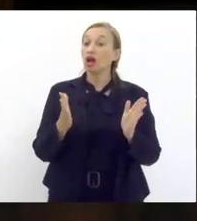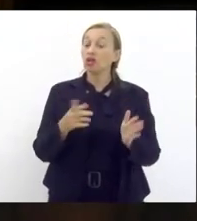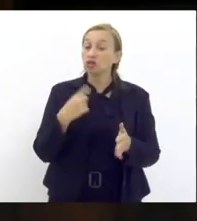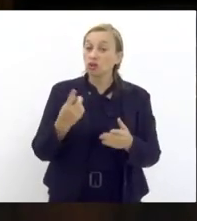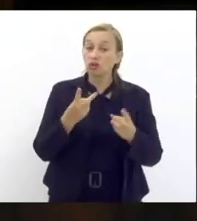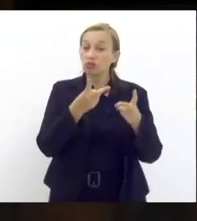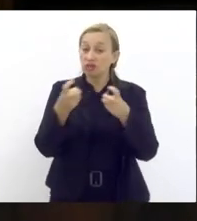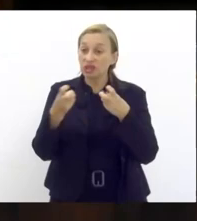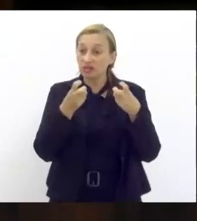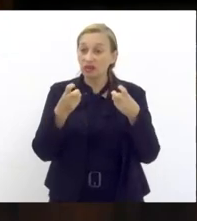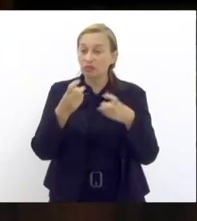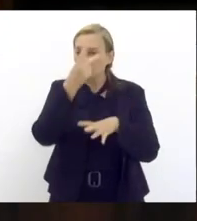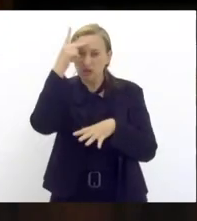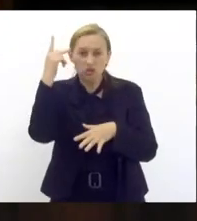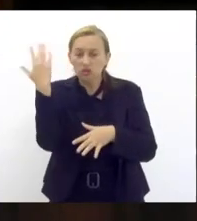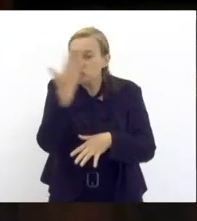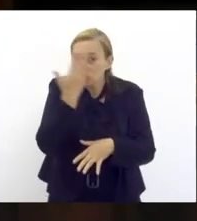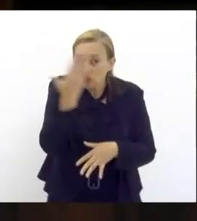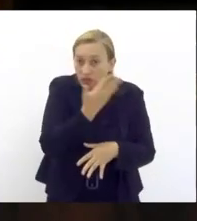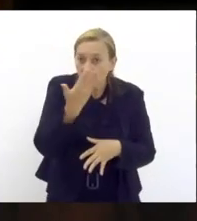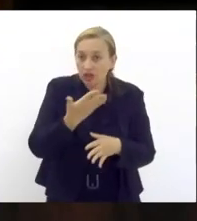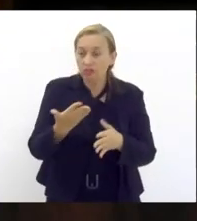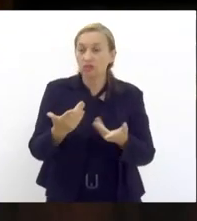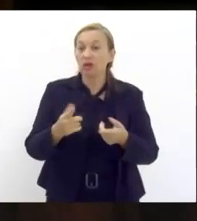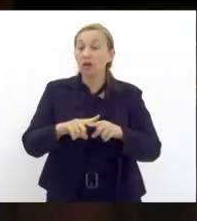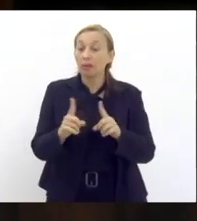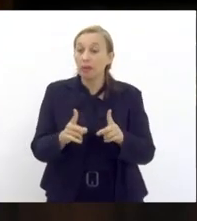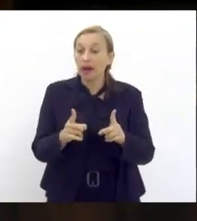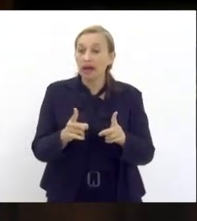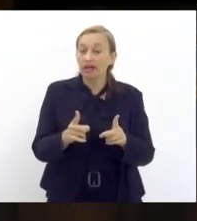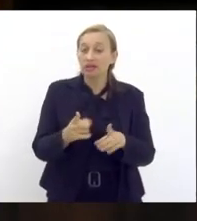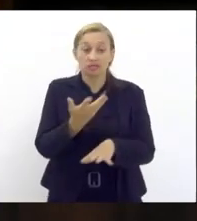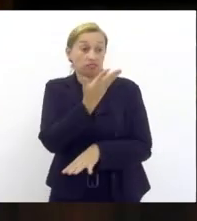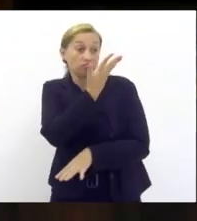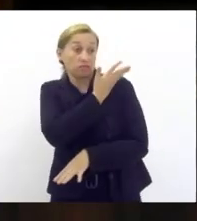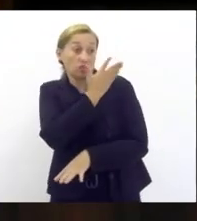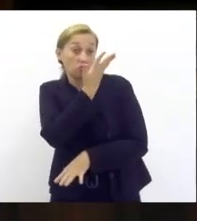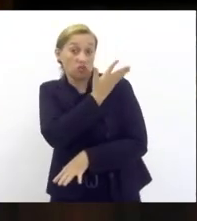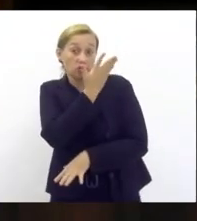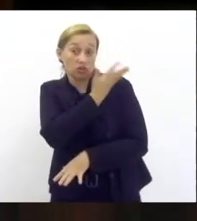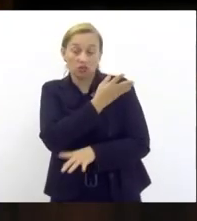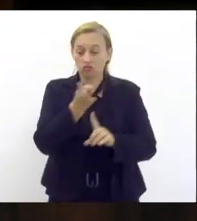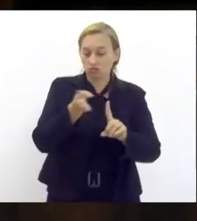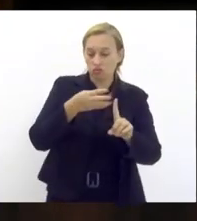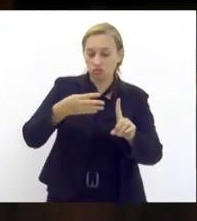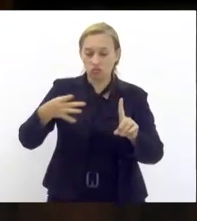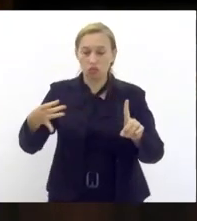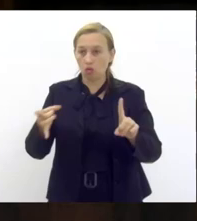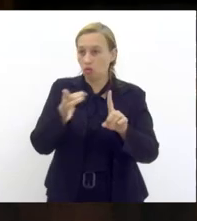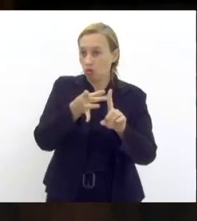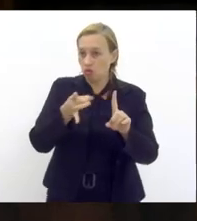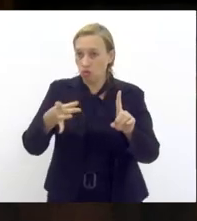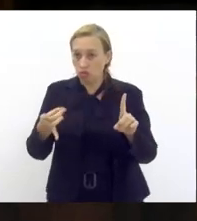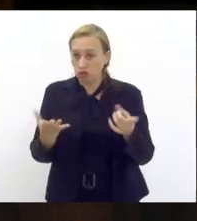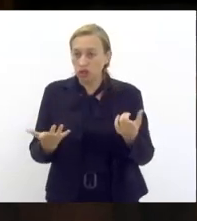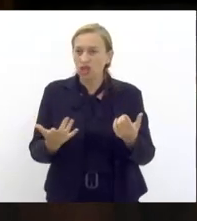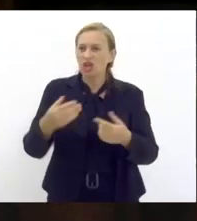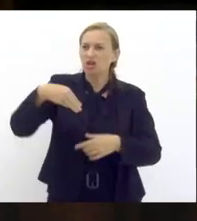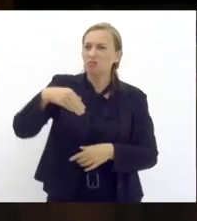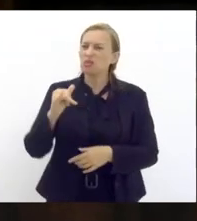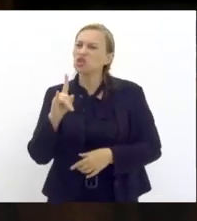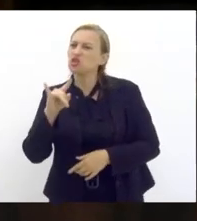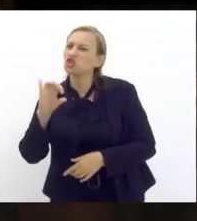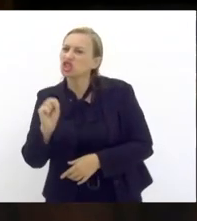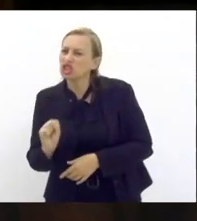pessoas que são invisíveis, mas são muito visíveis no preconceito, na LGBTfobia, na misoginia,